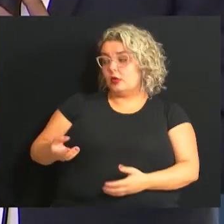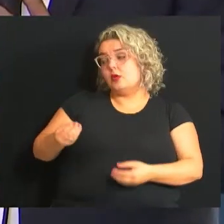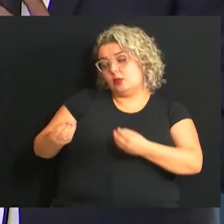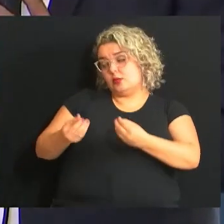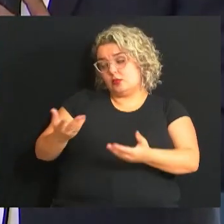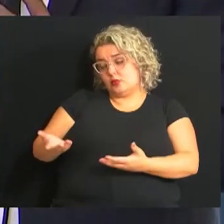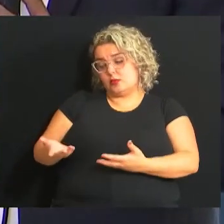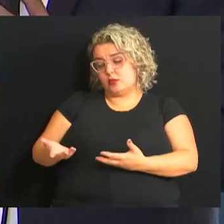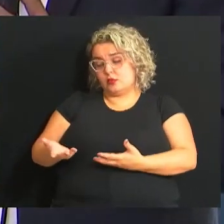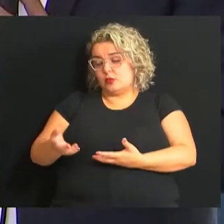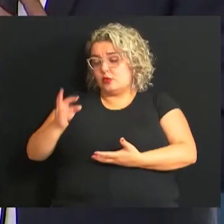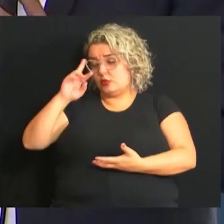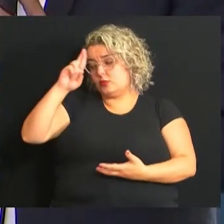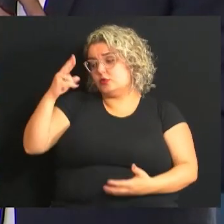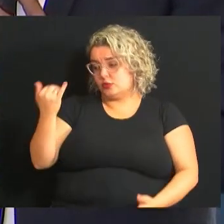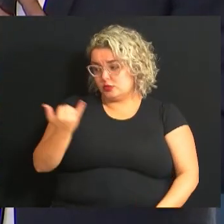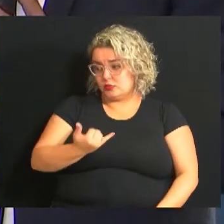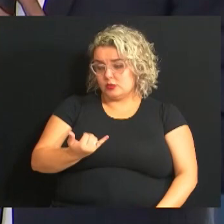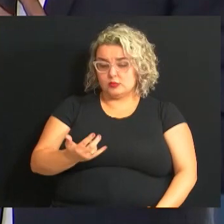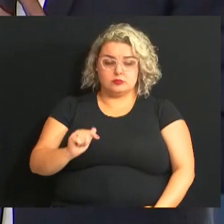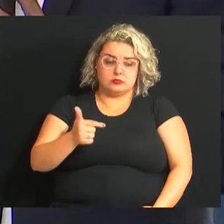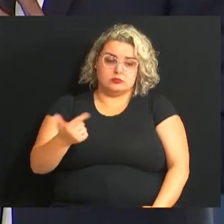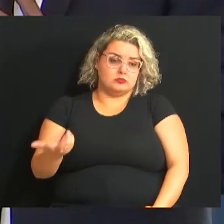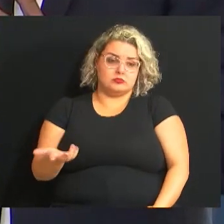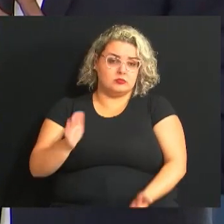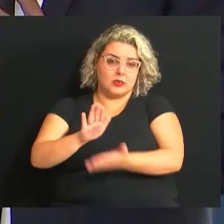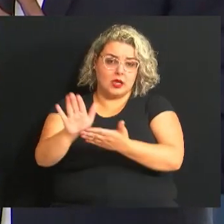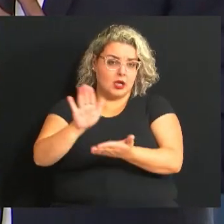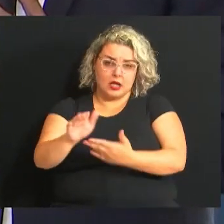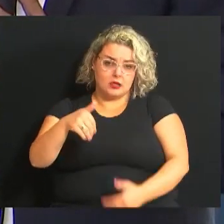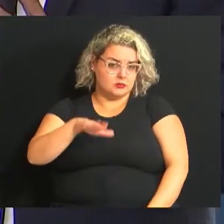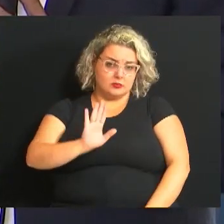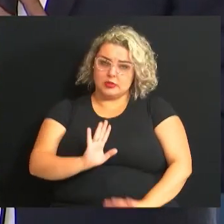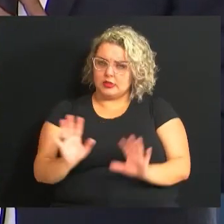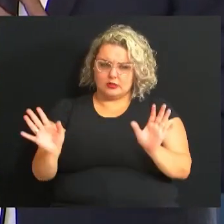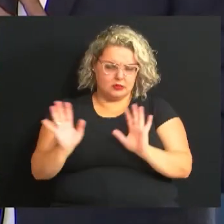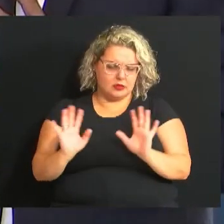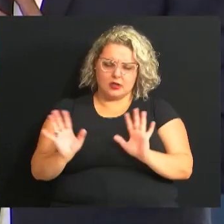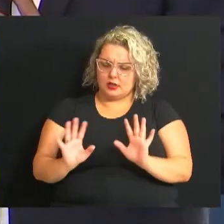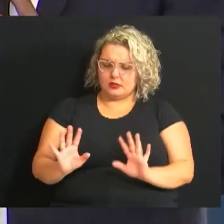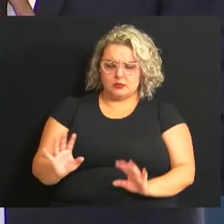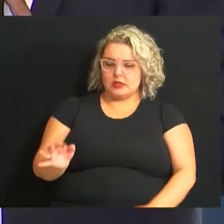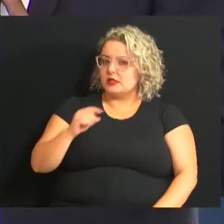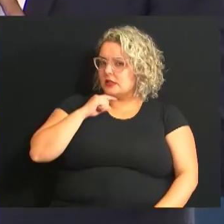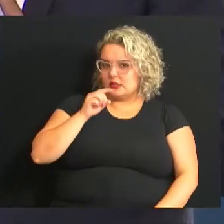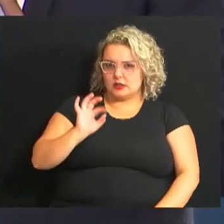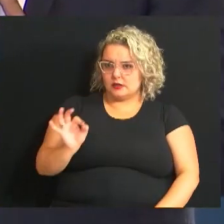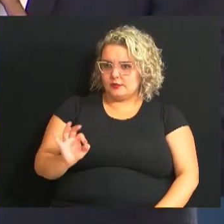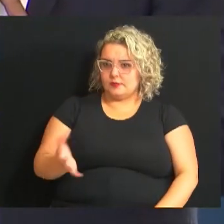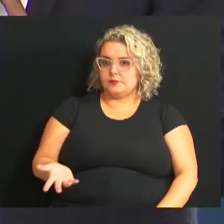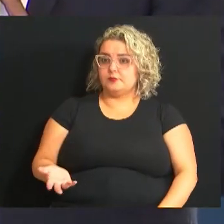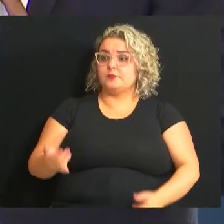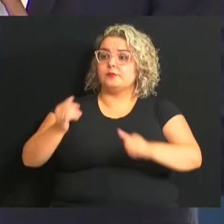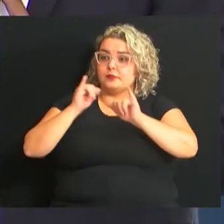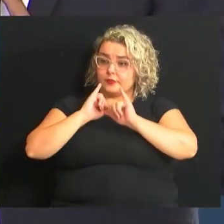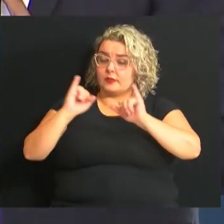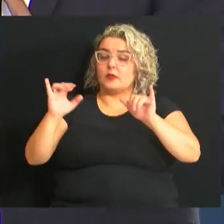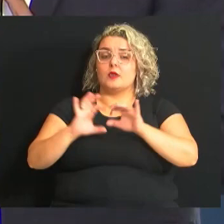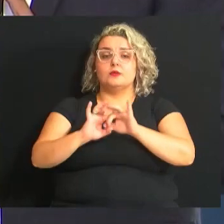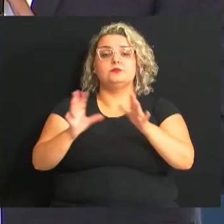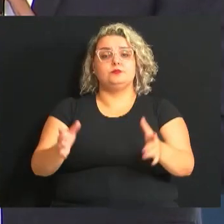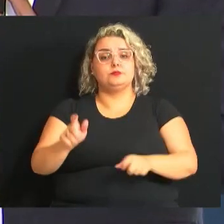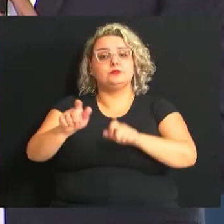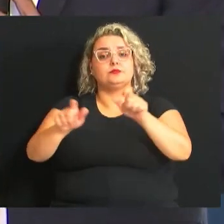senhor disse, né, Paulo, não tem gastos, né? Não tem custo nenhum para nenhuma das partes. Bom, e o recado então que você deixa para o pessoal que